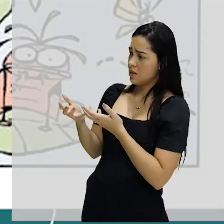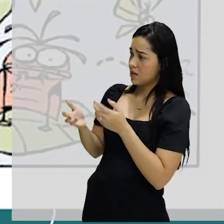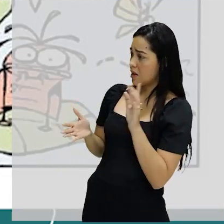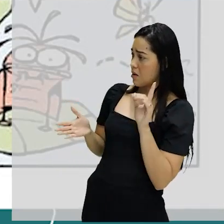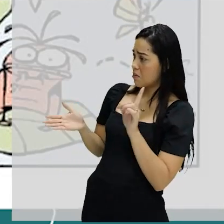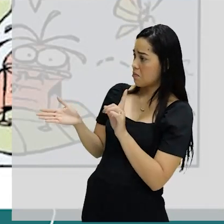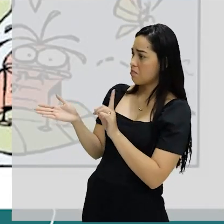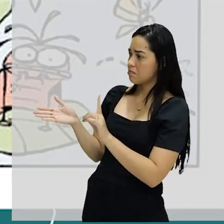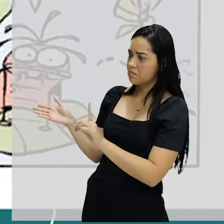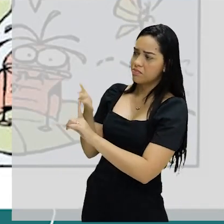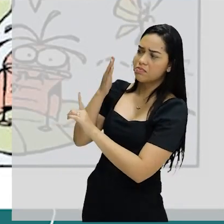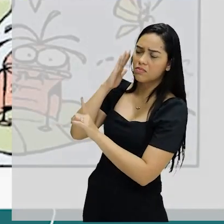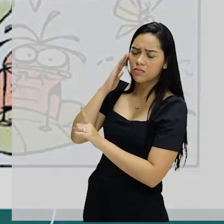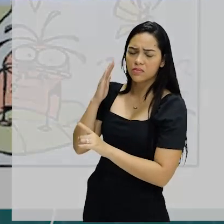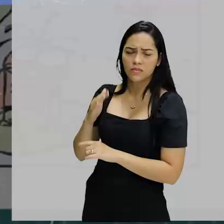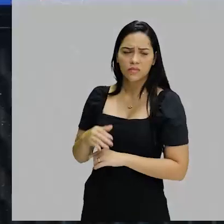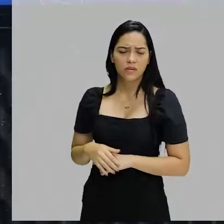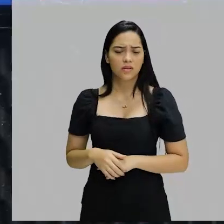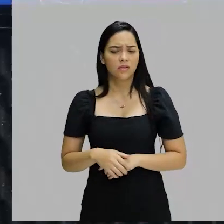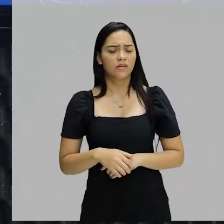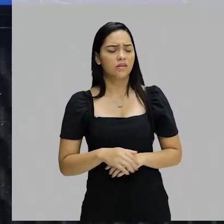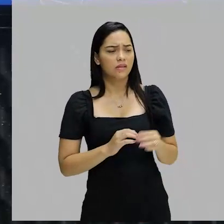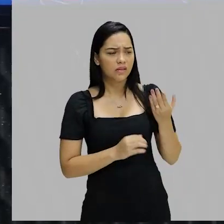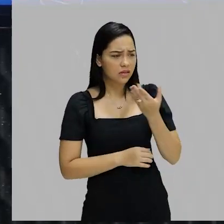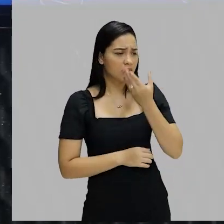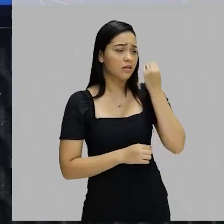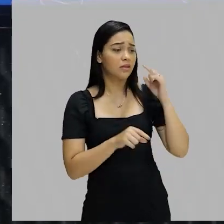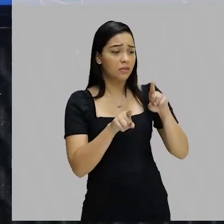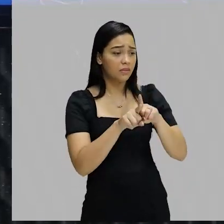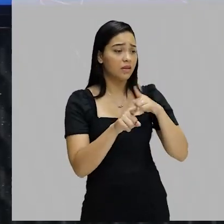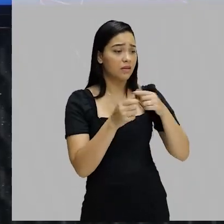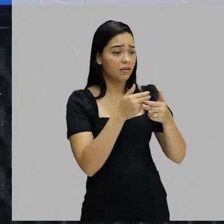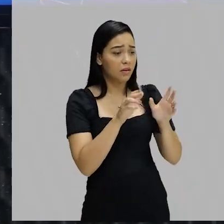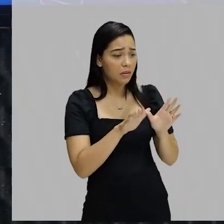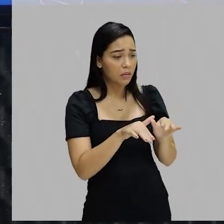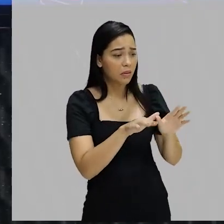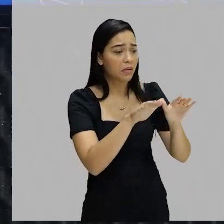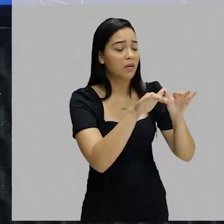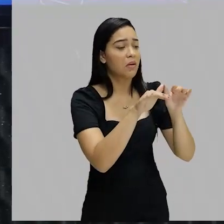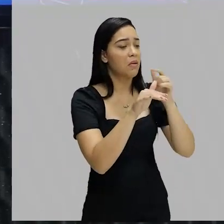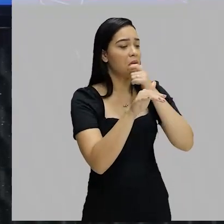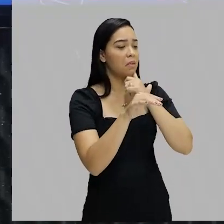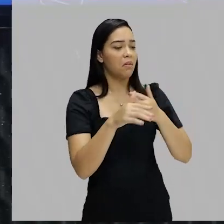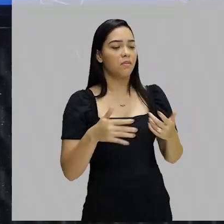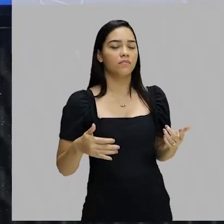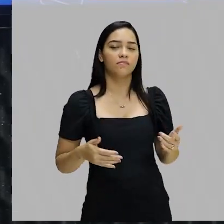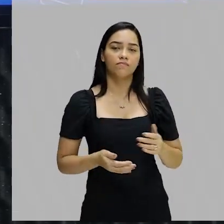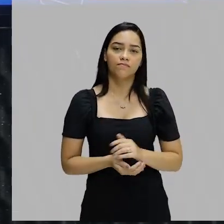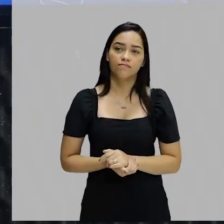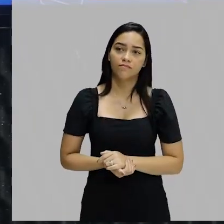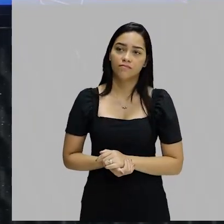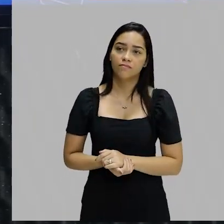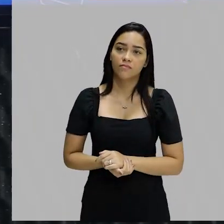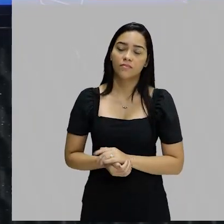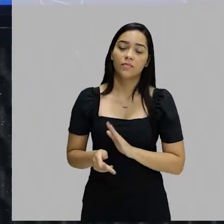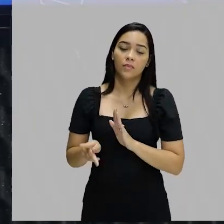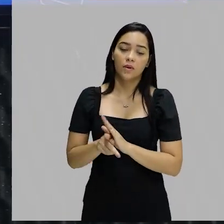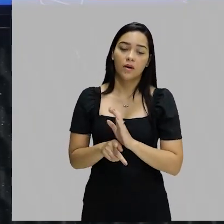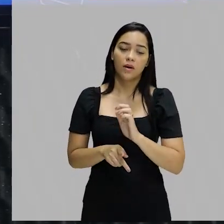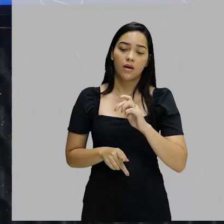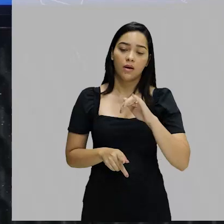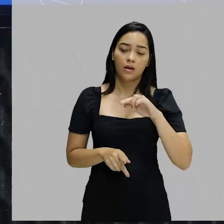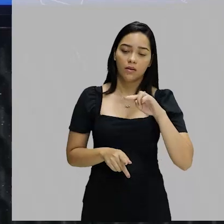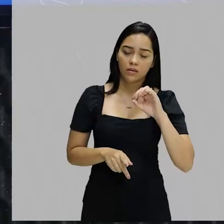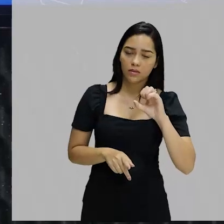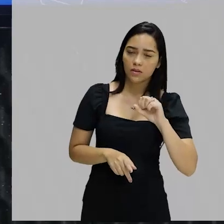na orelha? Aí ela, putz, esqueci que também existem borboletas macho. Né? Então, a questão dos epicenos, vocês